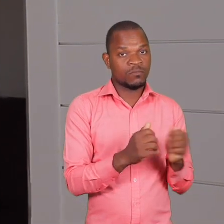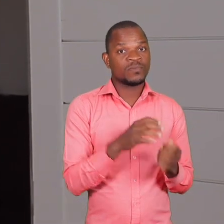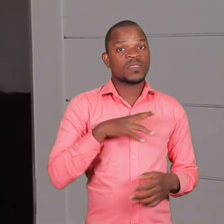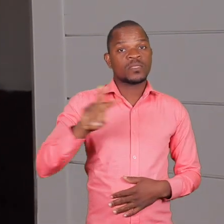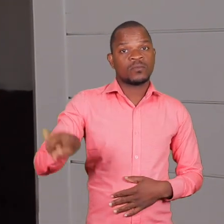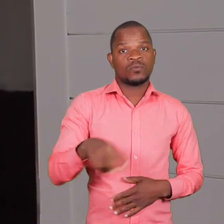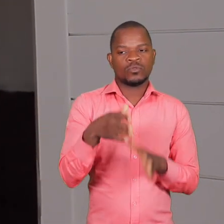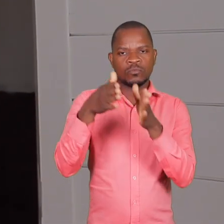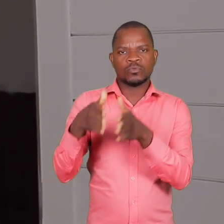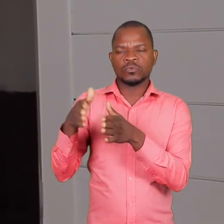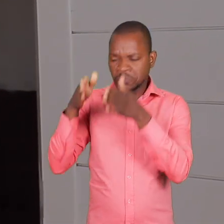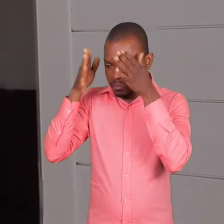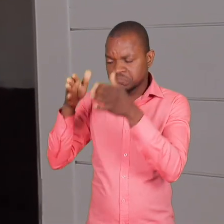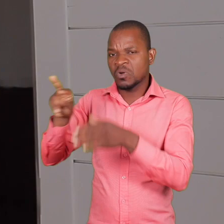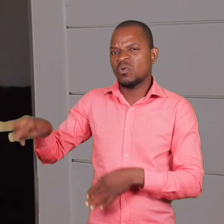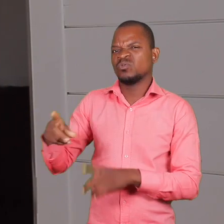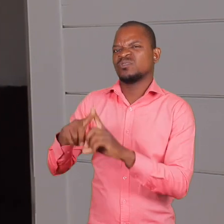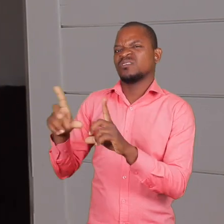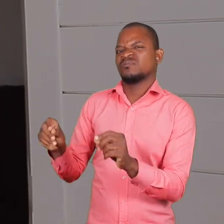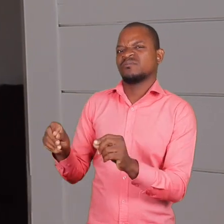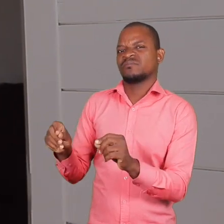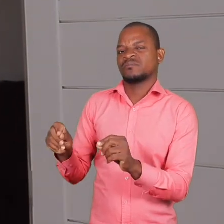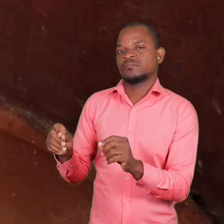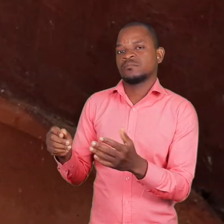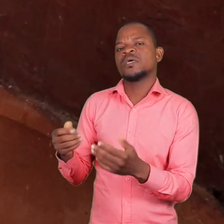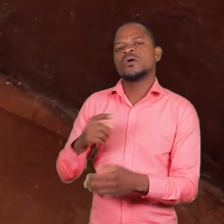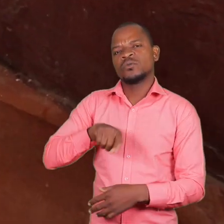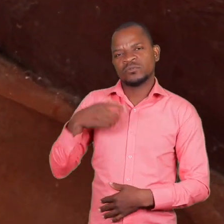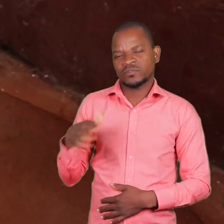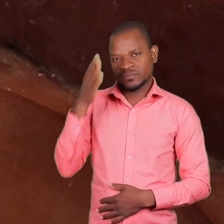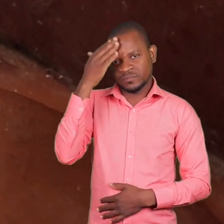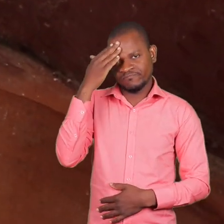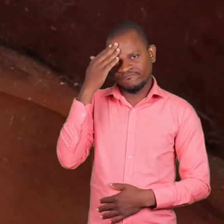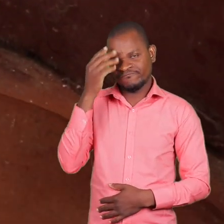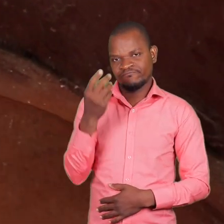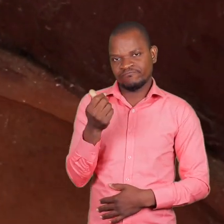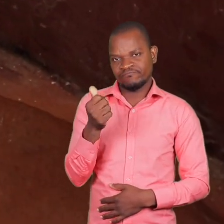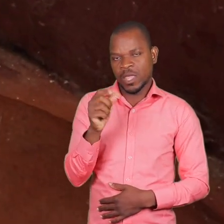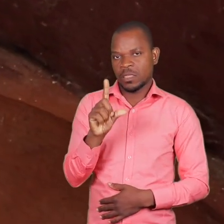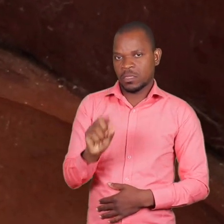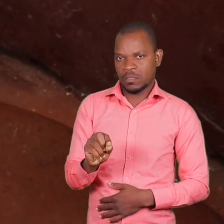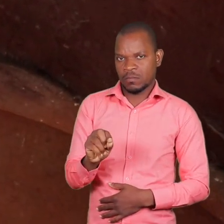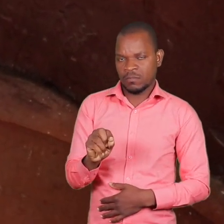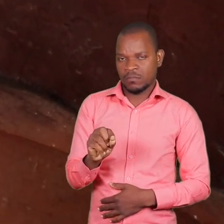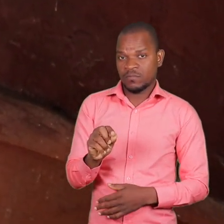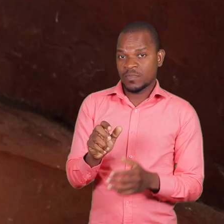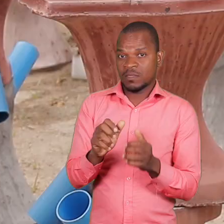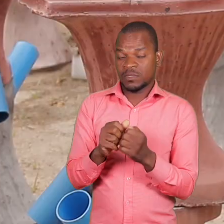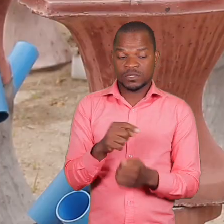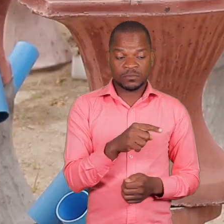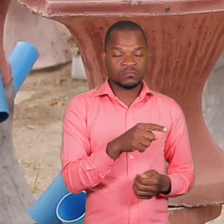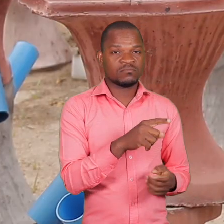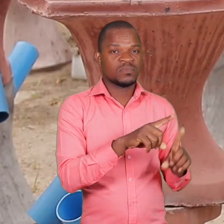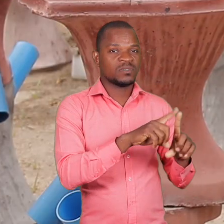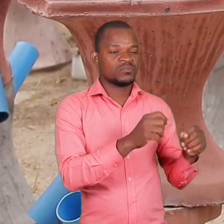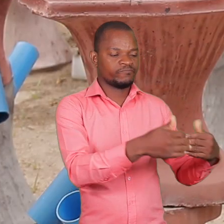pessoas focam-se mais noutros aspectos, okay, que a renda é baixa, mas não percebem que não ter uma casa